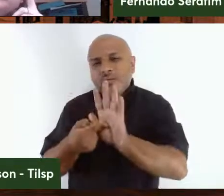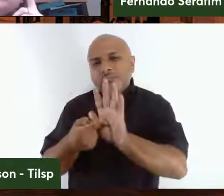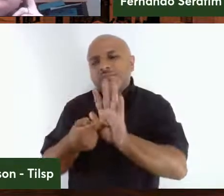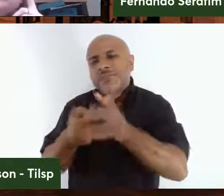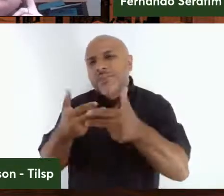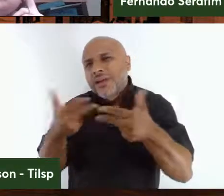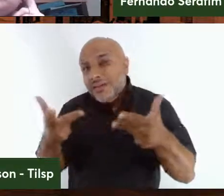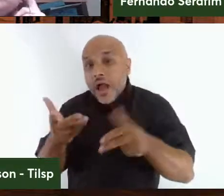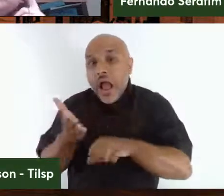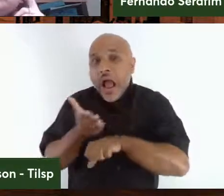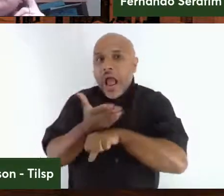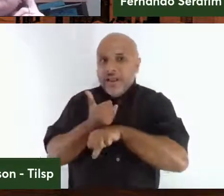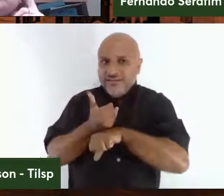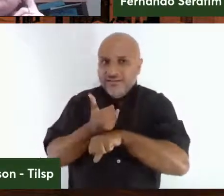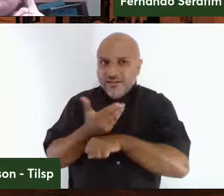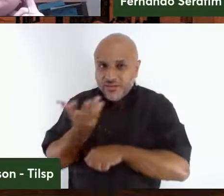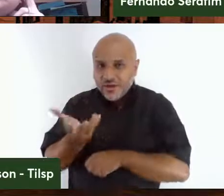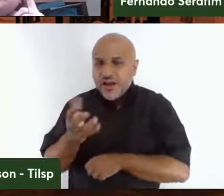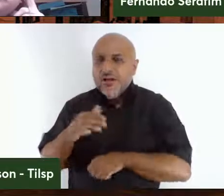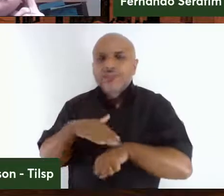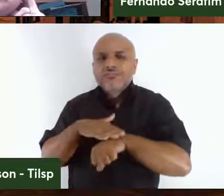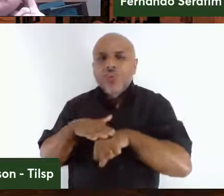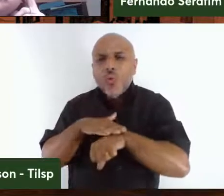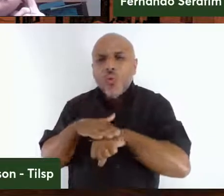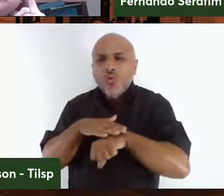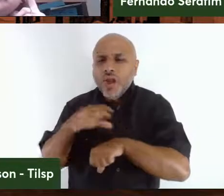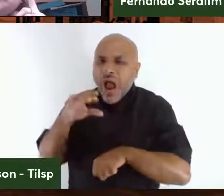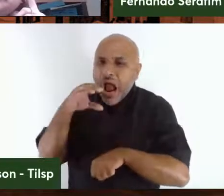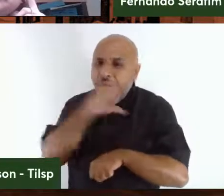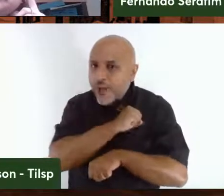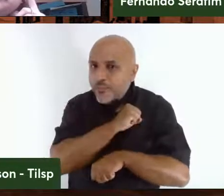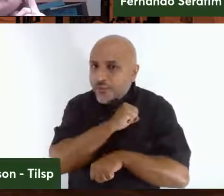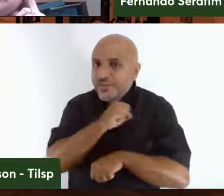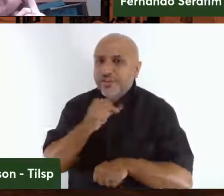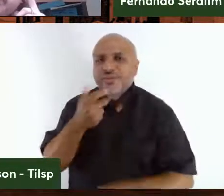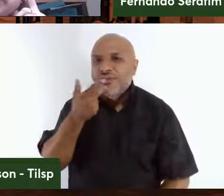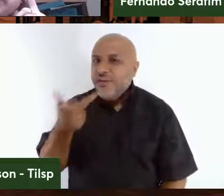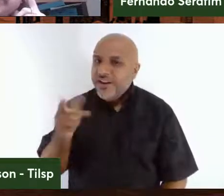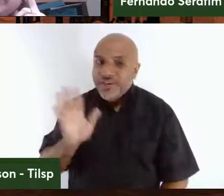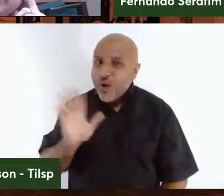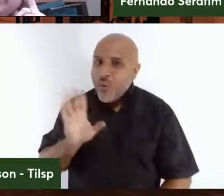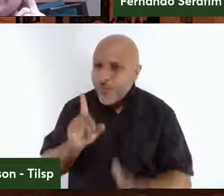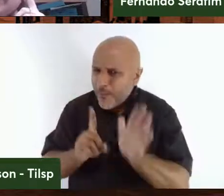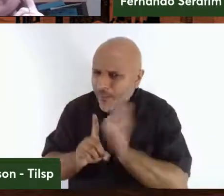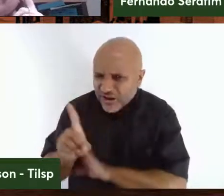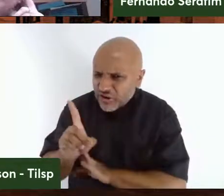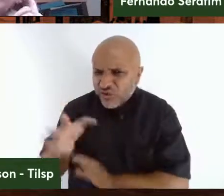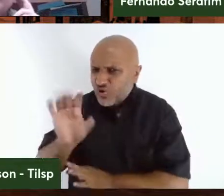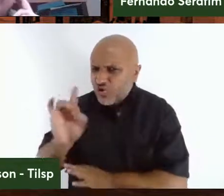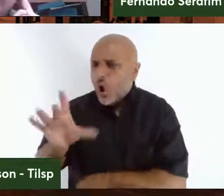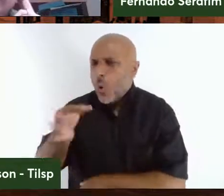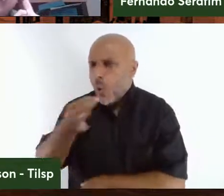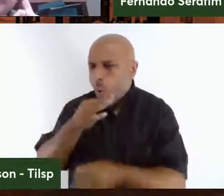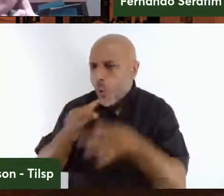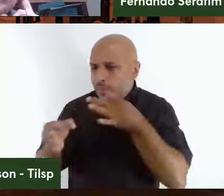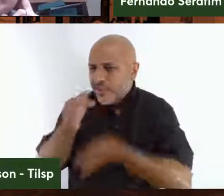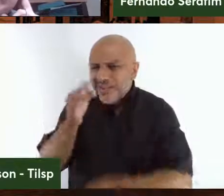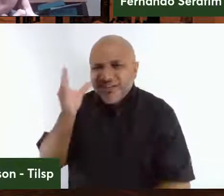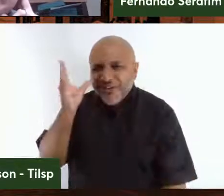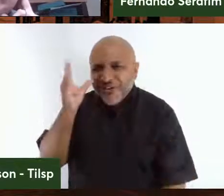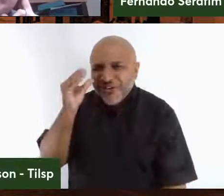questão. Mas antes da questão, eu só queria fazer um comentário rápido. Isso que eu vou falar agora não é uma pergunta, é só um comentário que eu achei muito